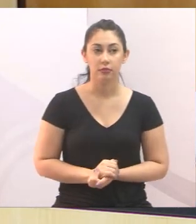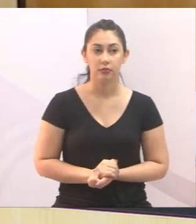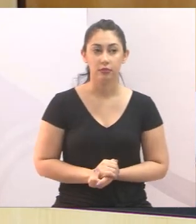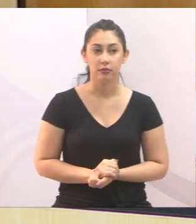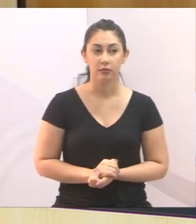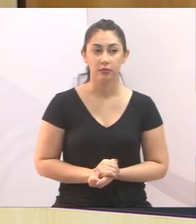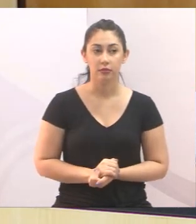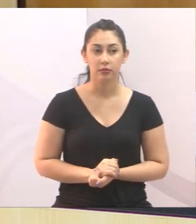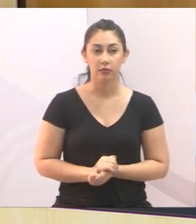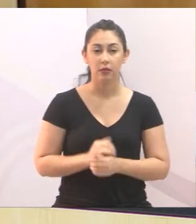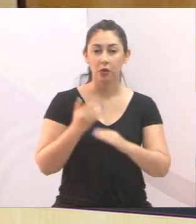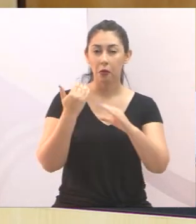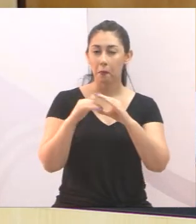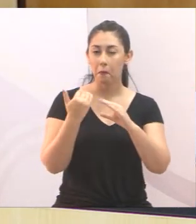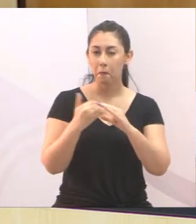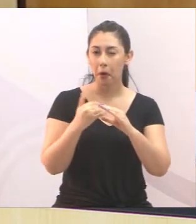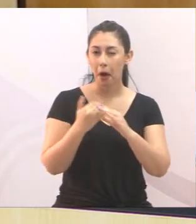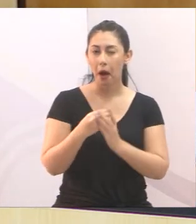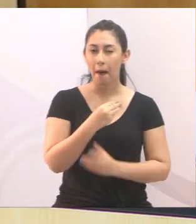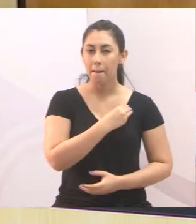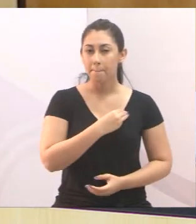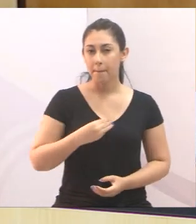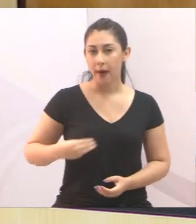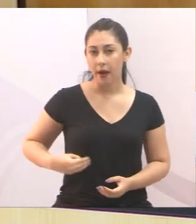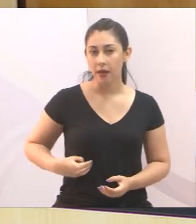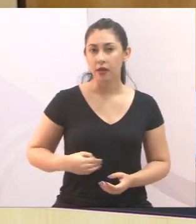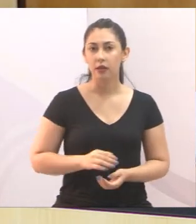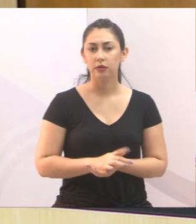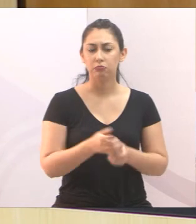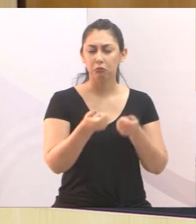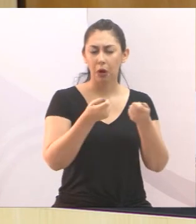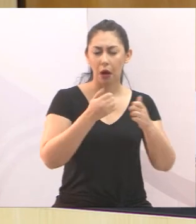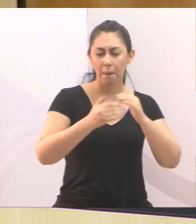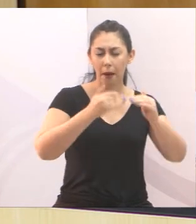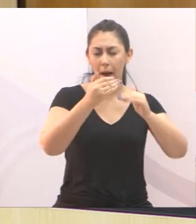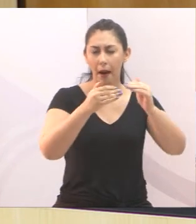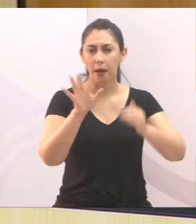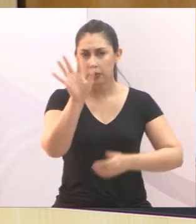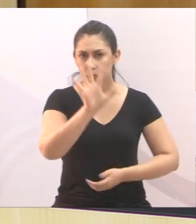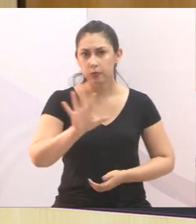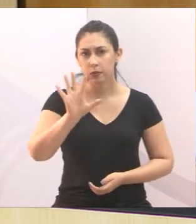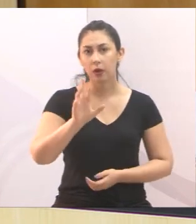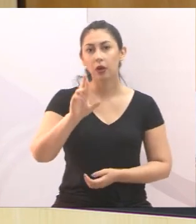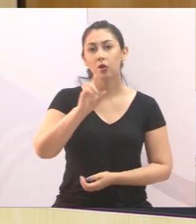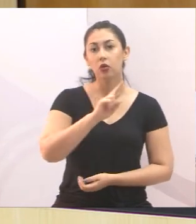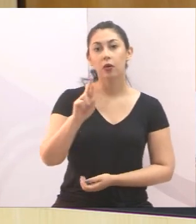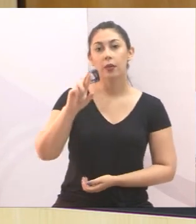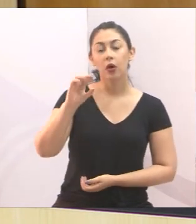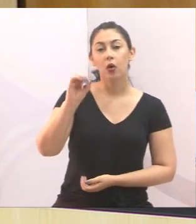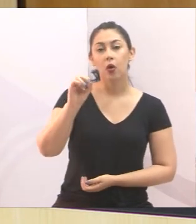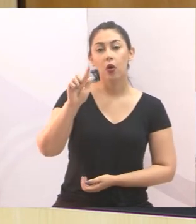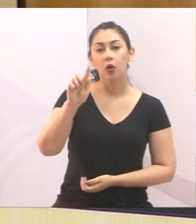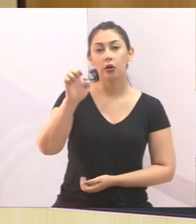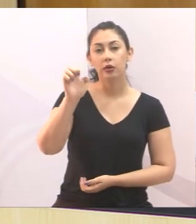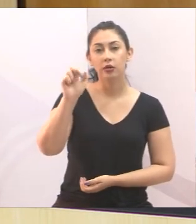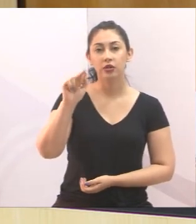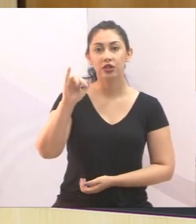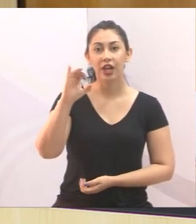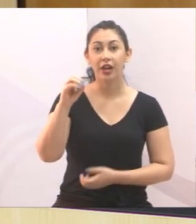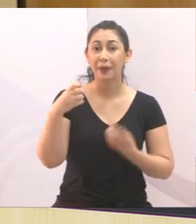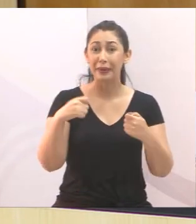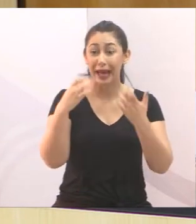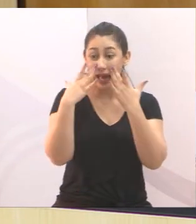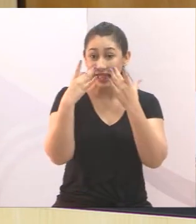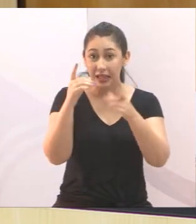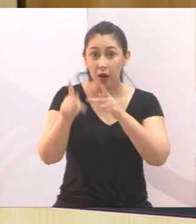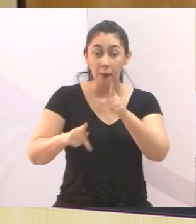seja oficiado ao ministro do Desenvolvimento Regional, o excelentíssimo senhor Rogério Marinho, solicitando atenção para a população da cidade de